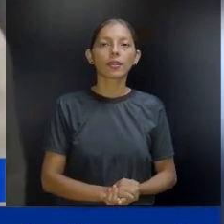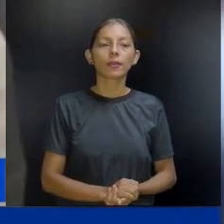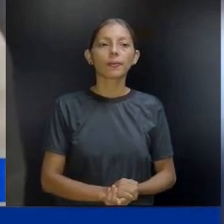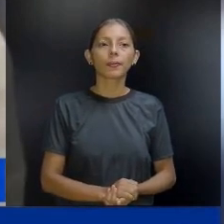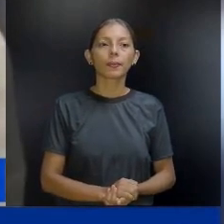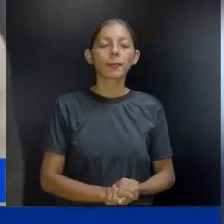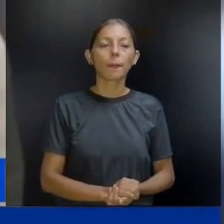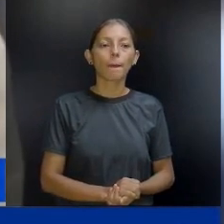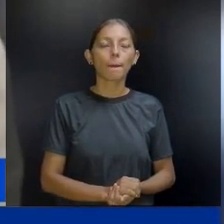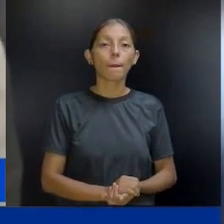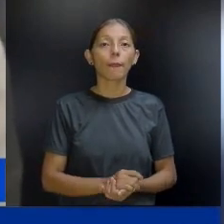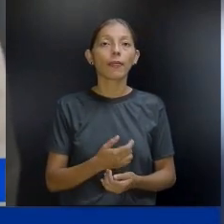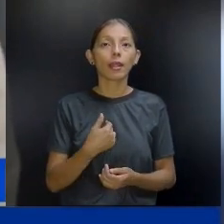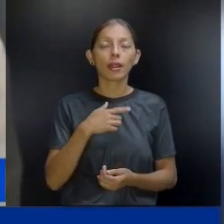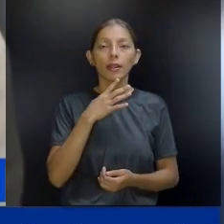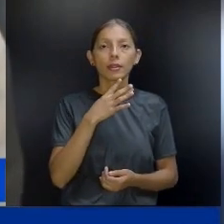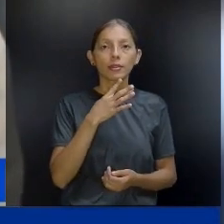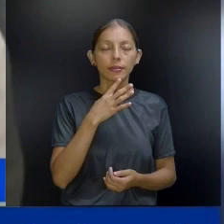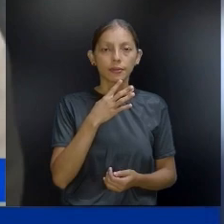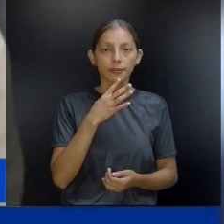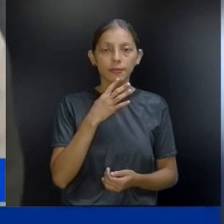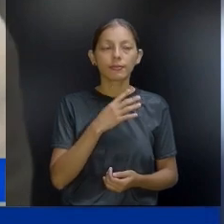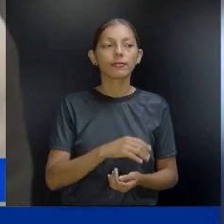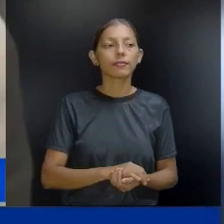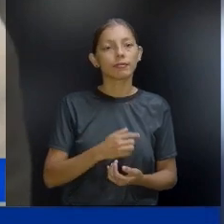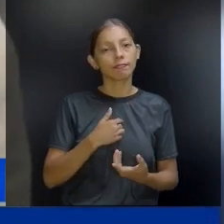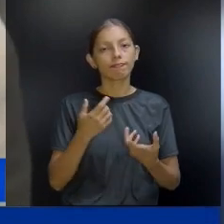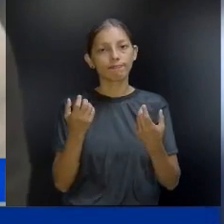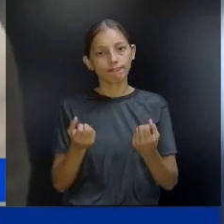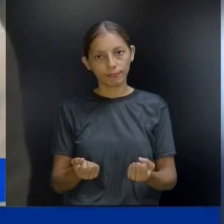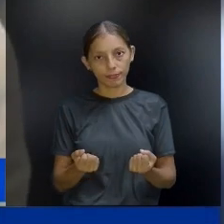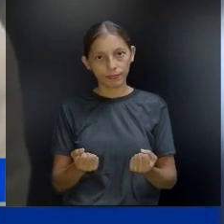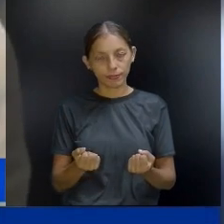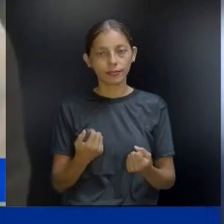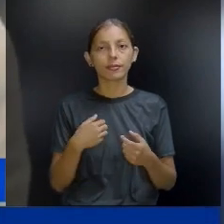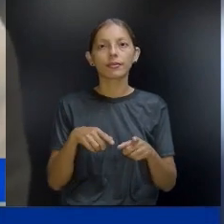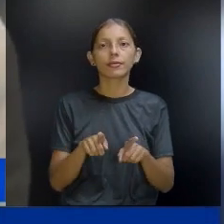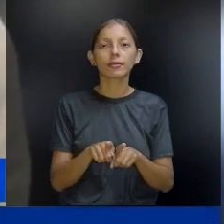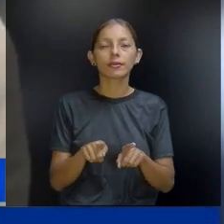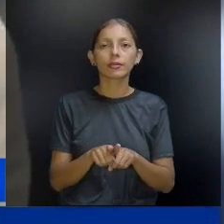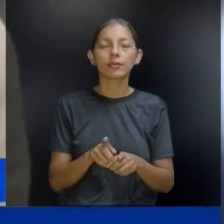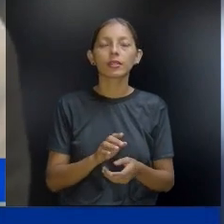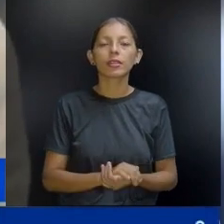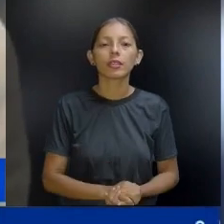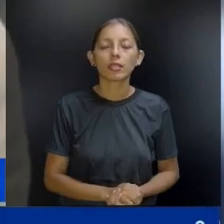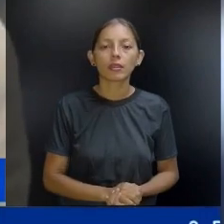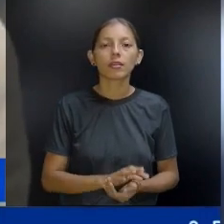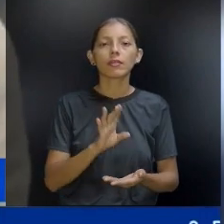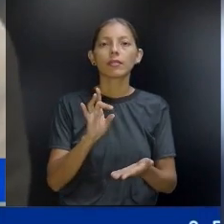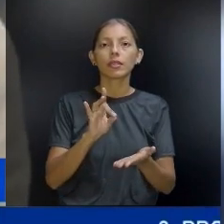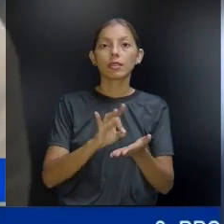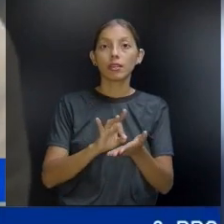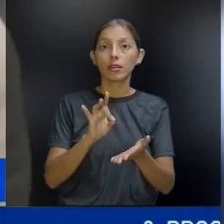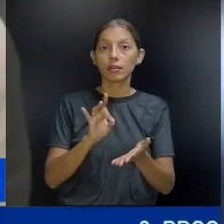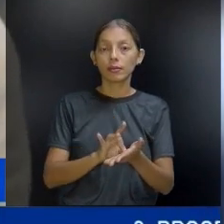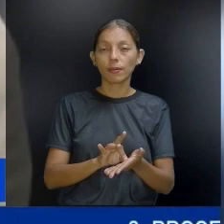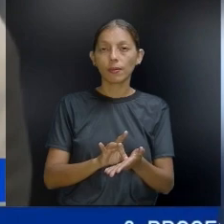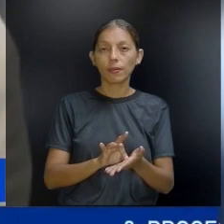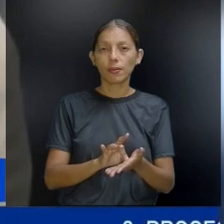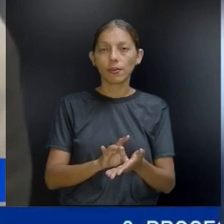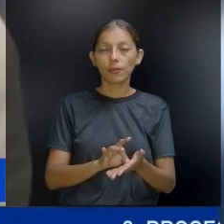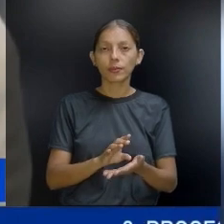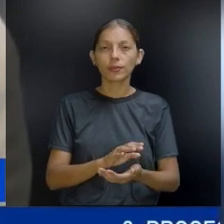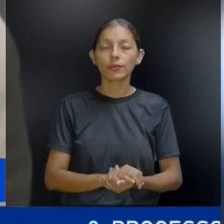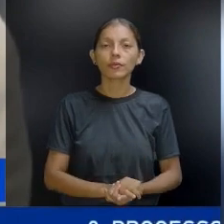a resolução e totalmente de acordo. De fato, Foco na juíza da classe